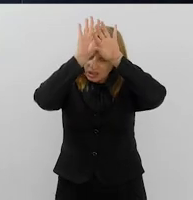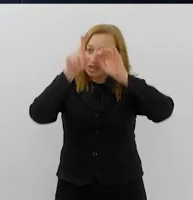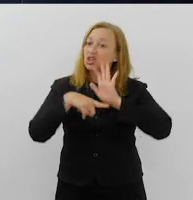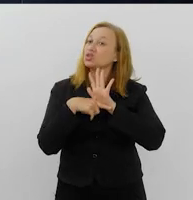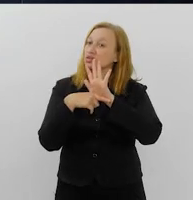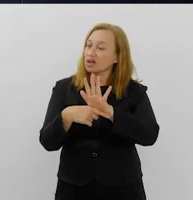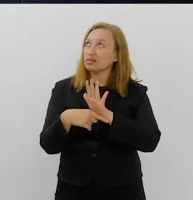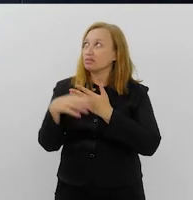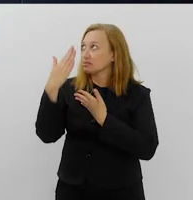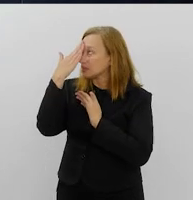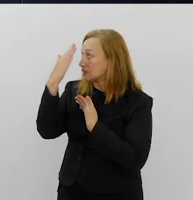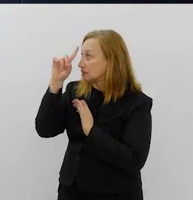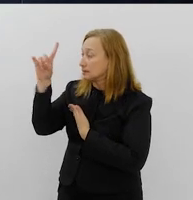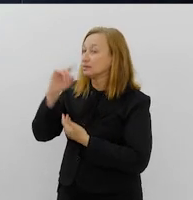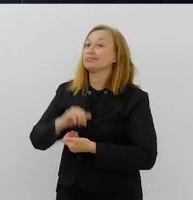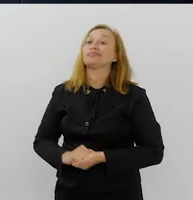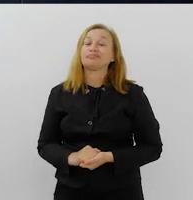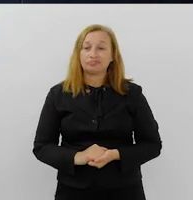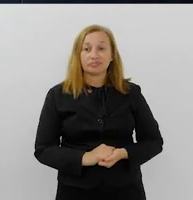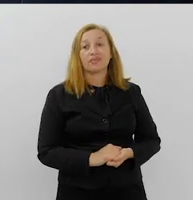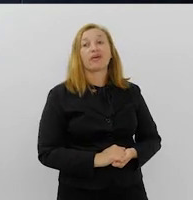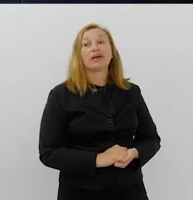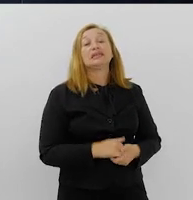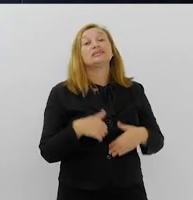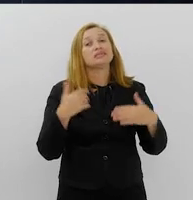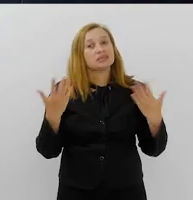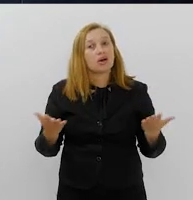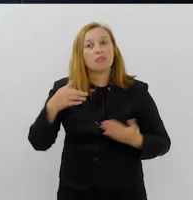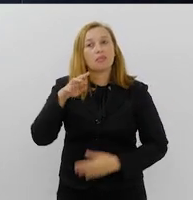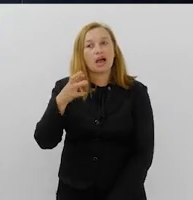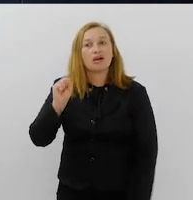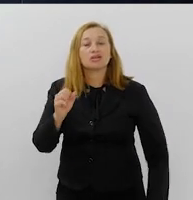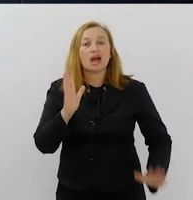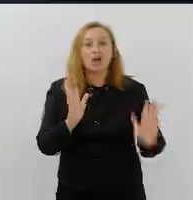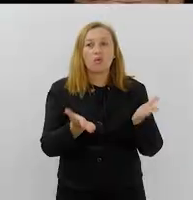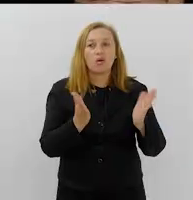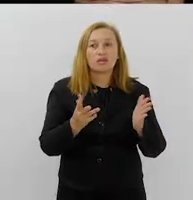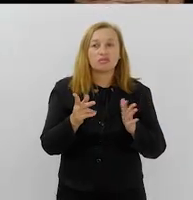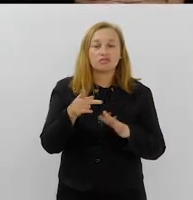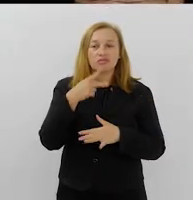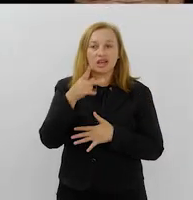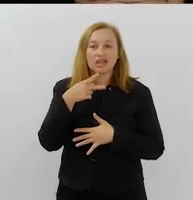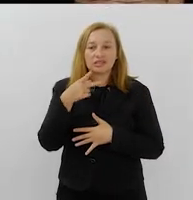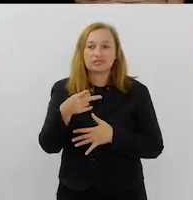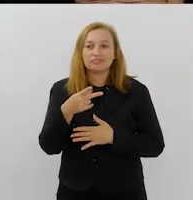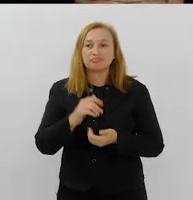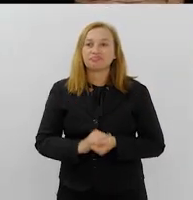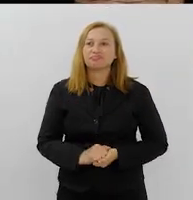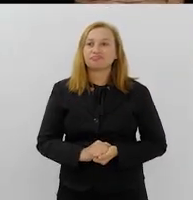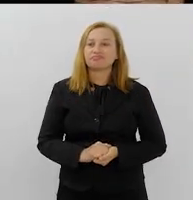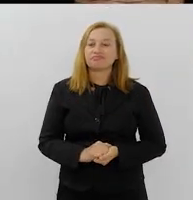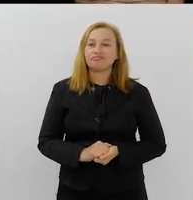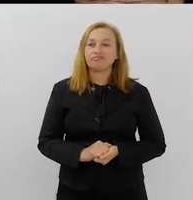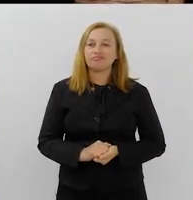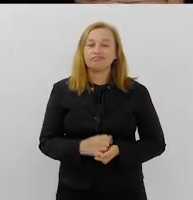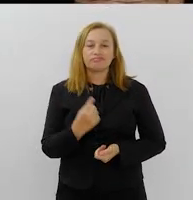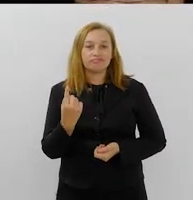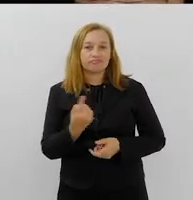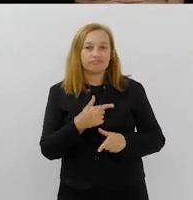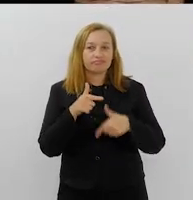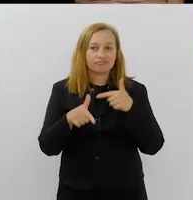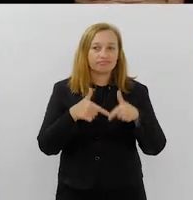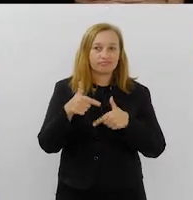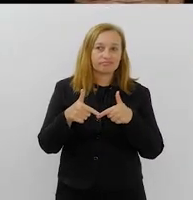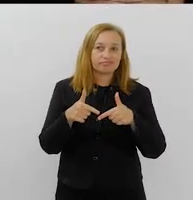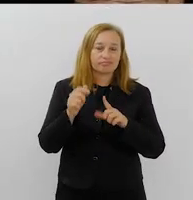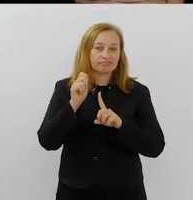sempre te ajudaram, né? Graças a Deus. Então, Marcos, agora a gente vai entrar no que nós